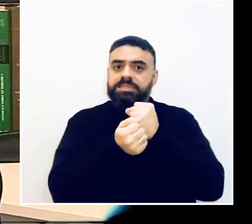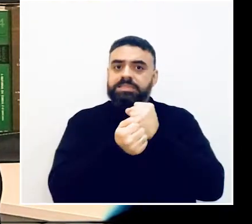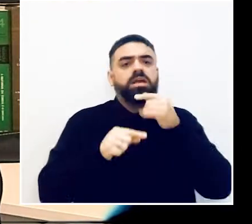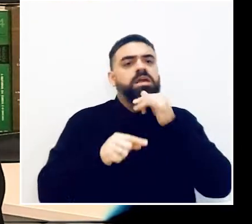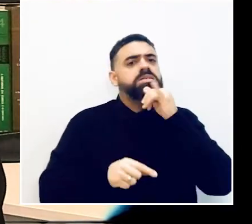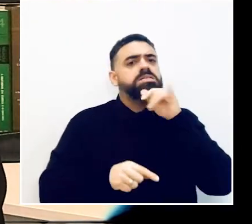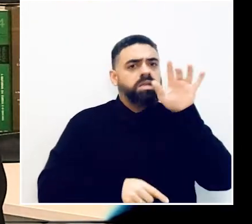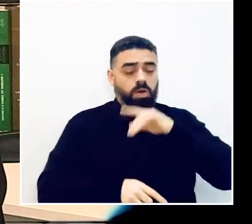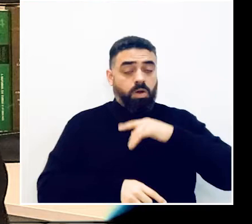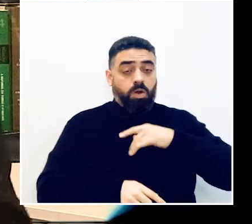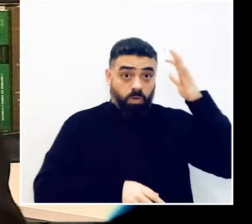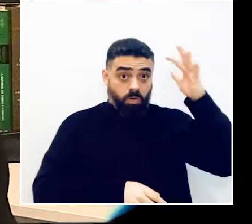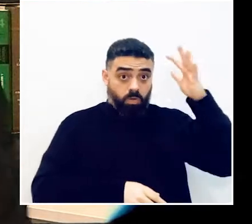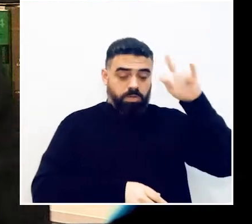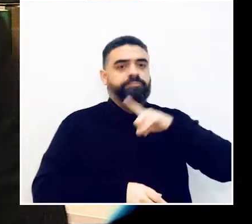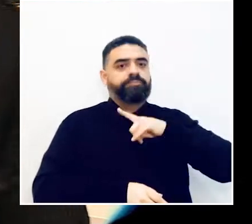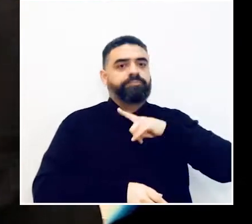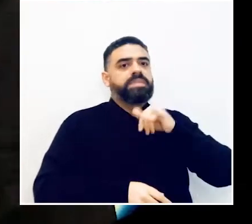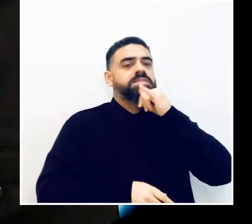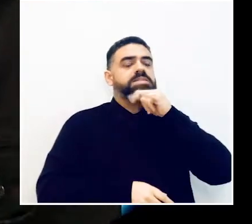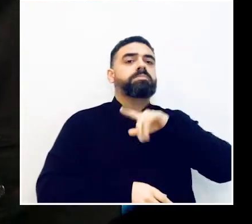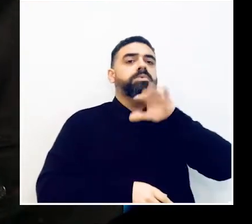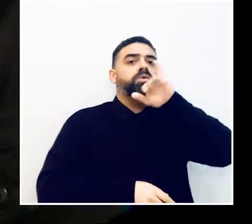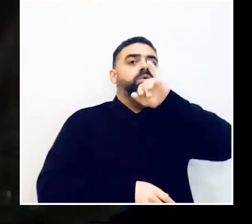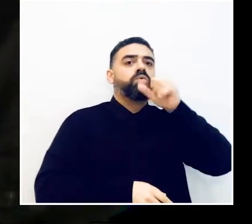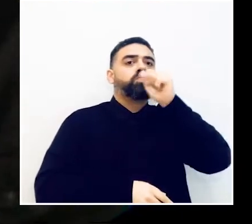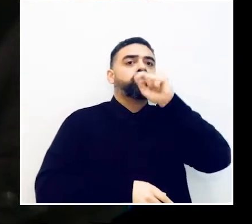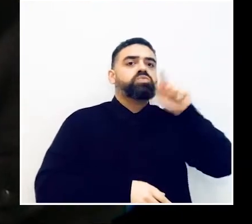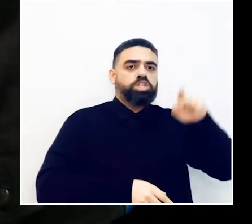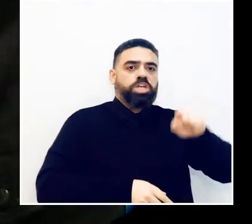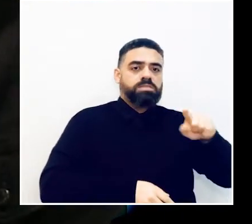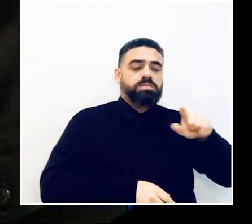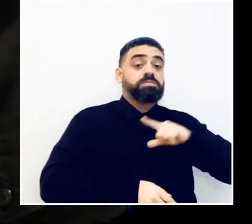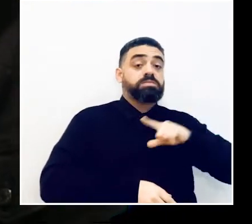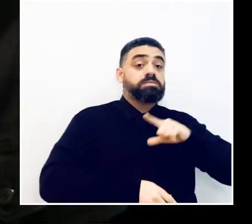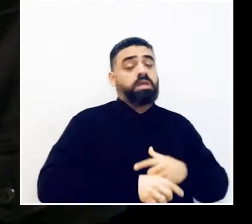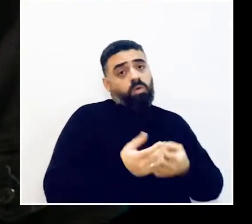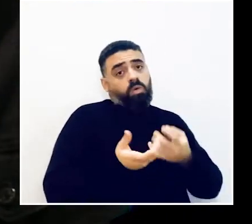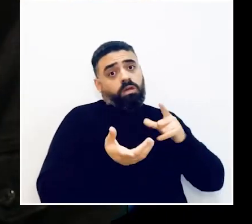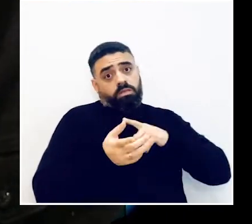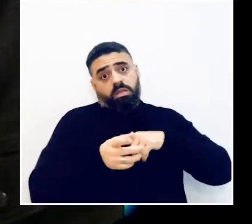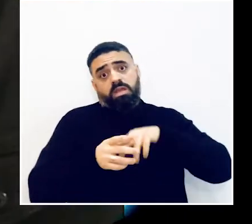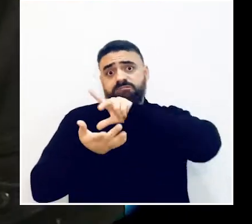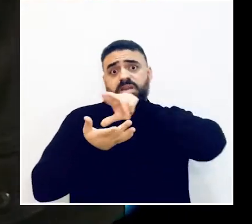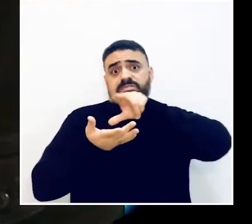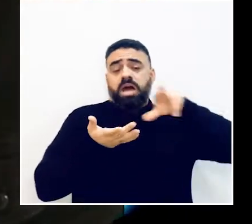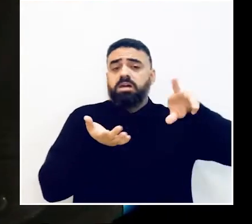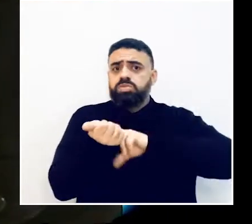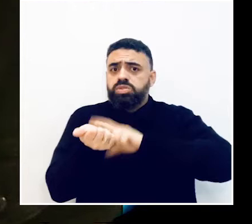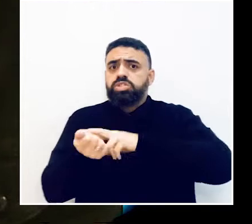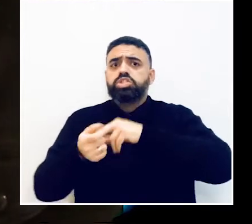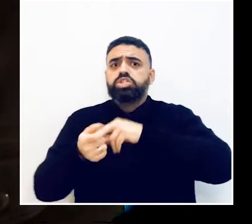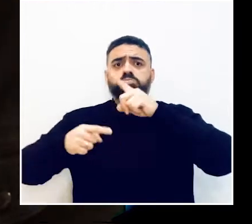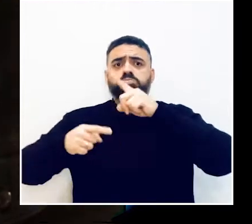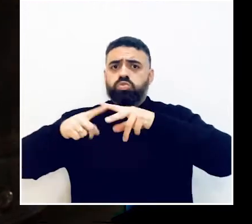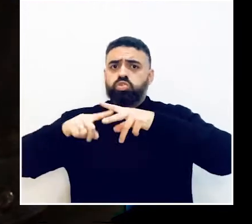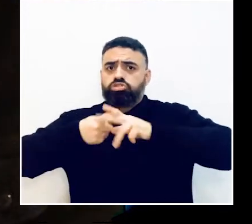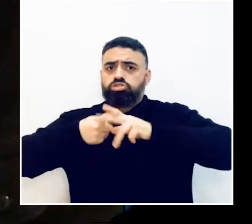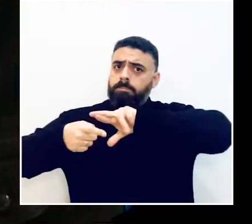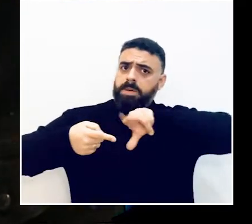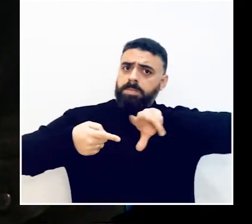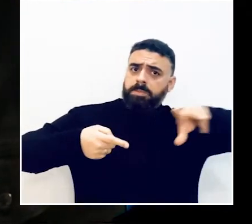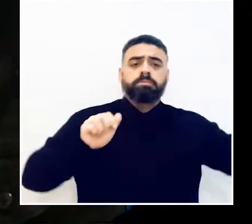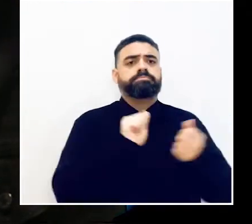para explicar isso, uma ilustração do jazz. O que acontece? No jazz você tem os temas, você tem as harmonias e você tem um conceito